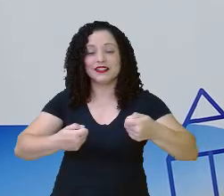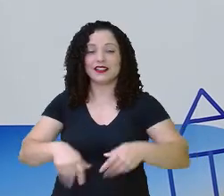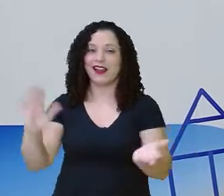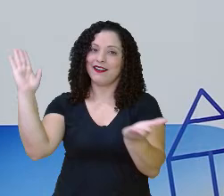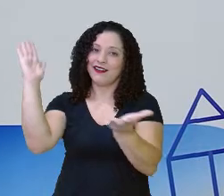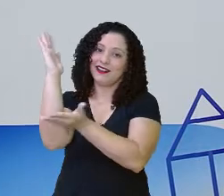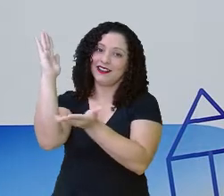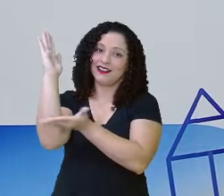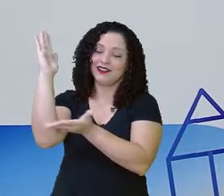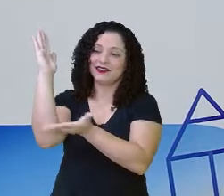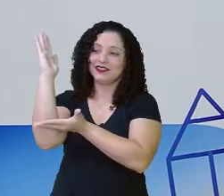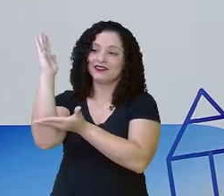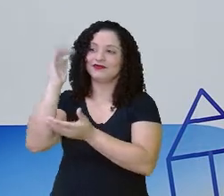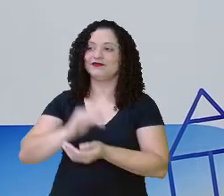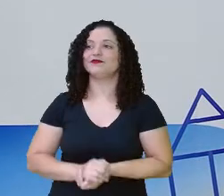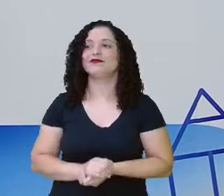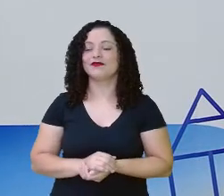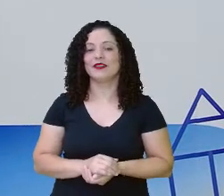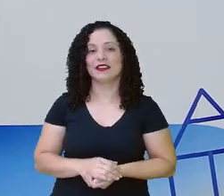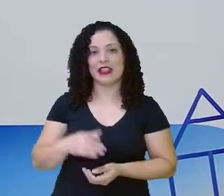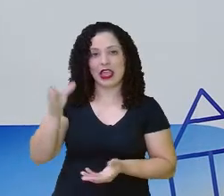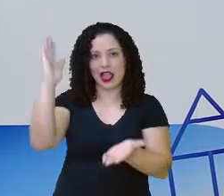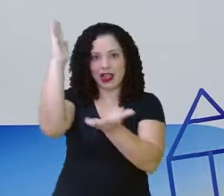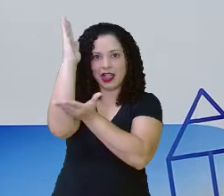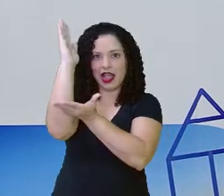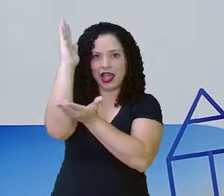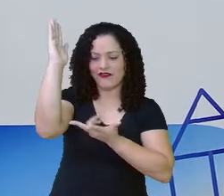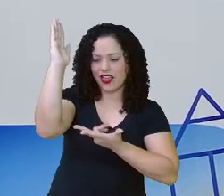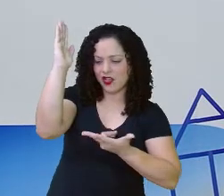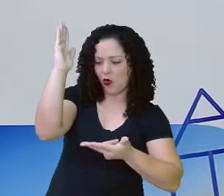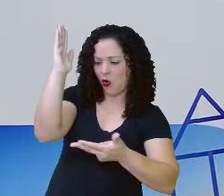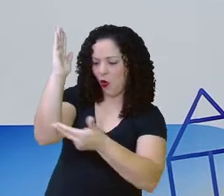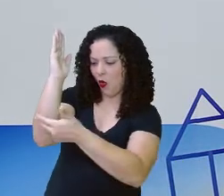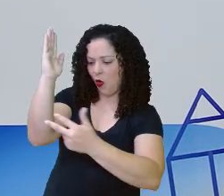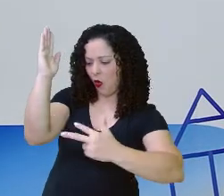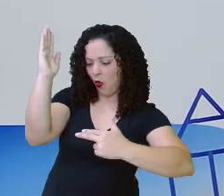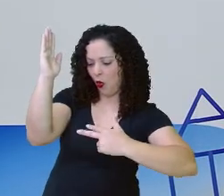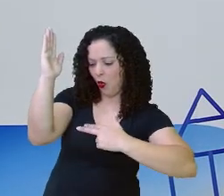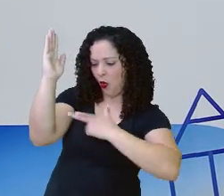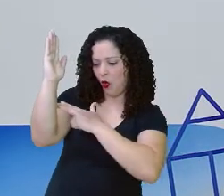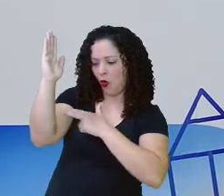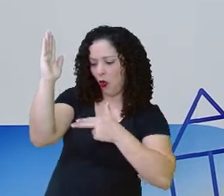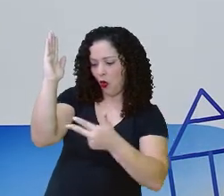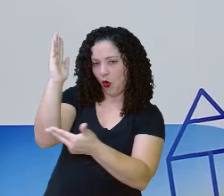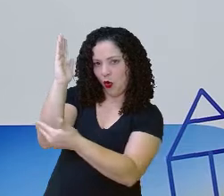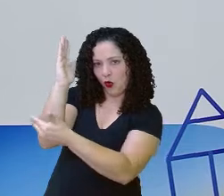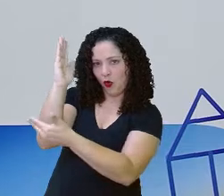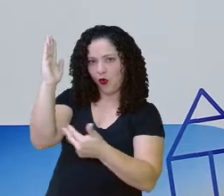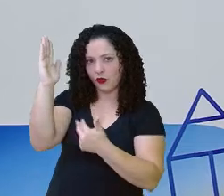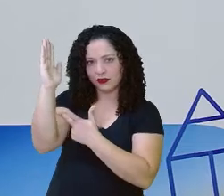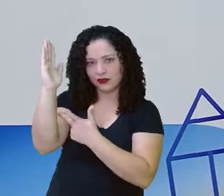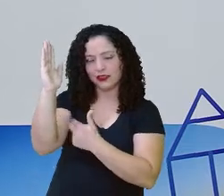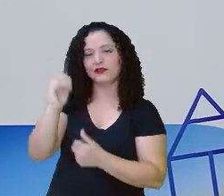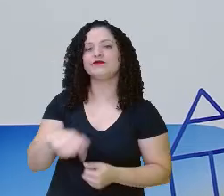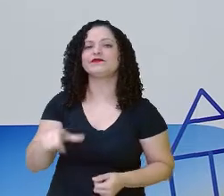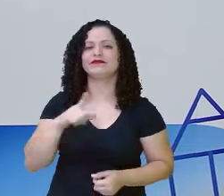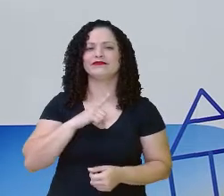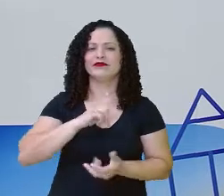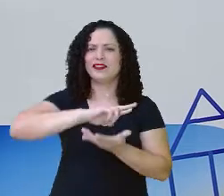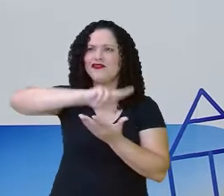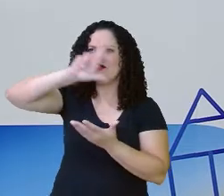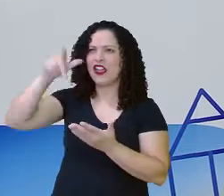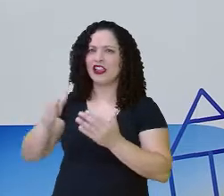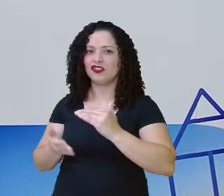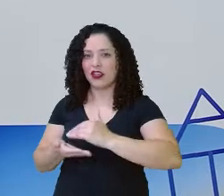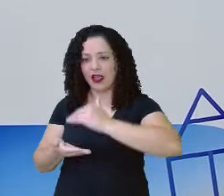garrafa PET, e aí você vai cortar a garrafa PET, independente do tamanho. Essa aqui tem um, essa aqui tem outro, essa aqui tem outro tamanho, essa